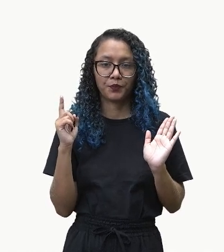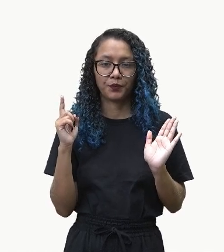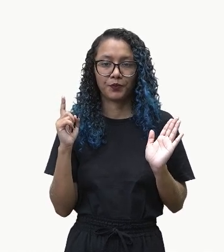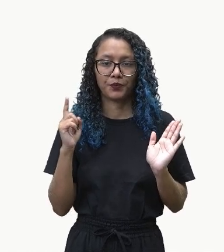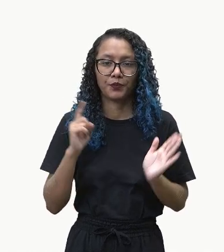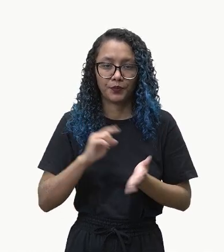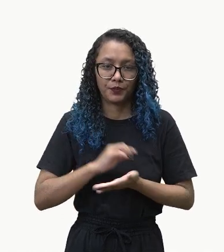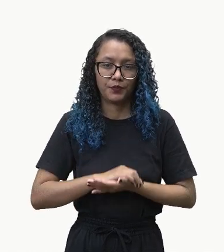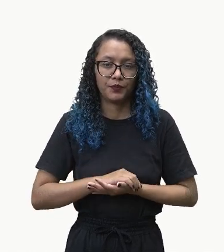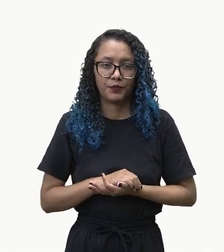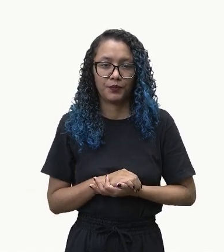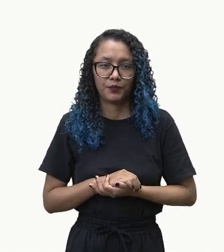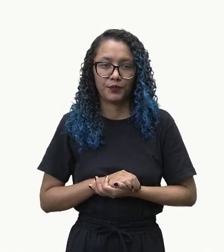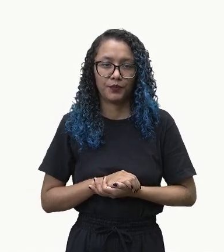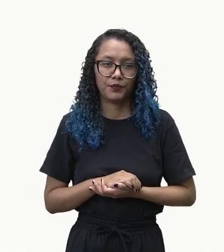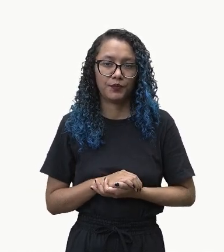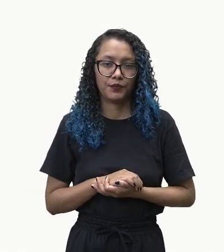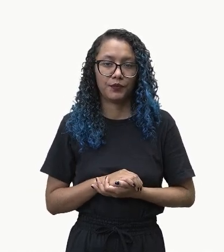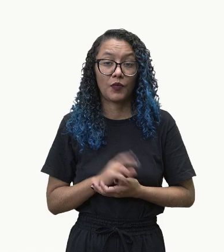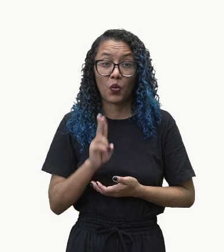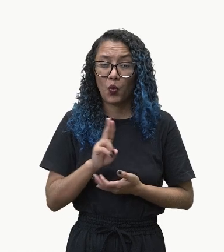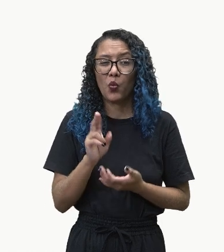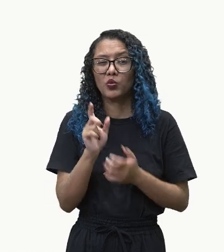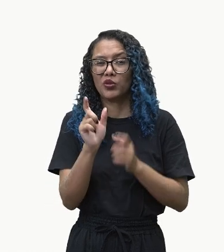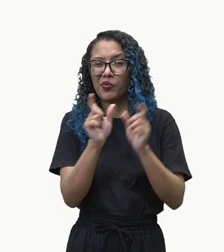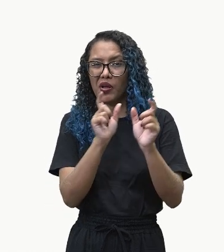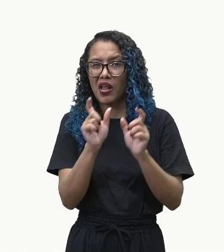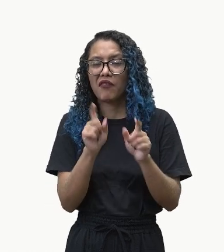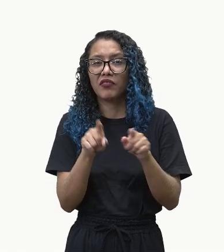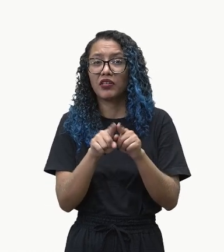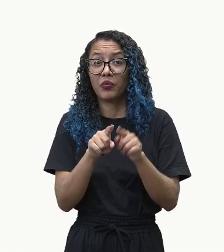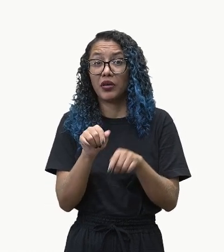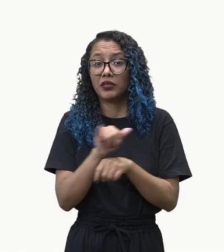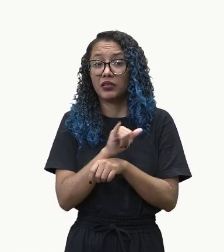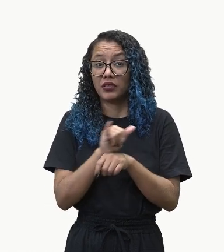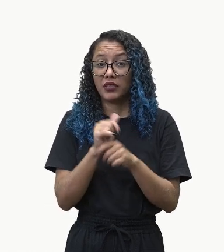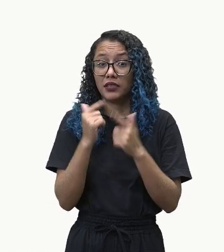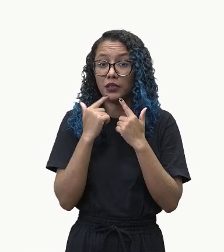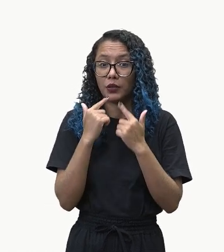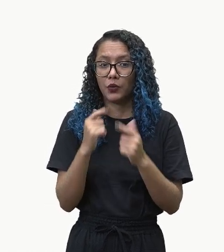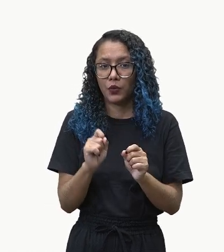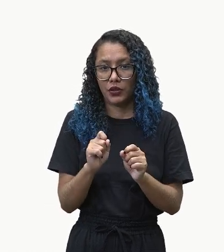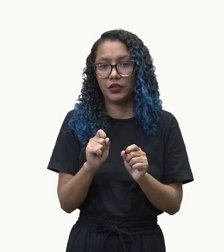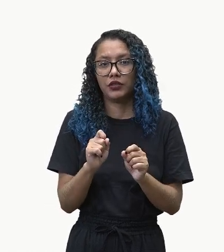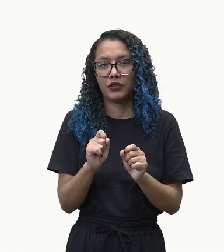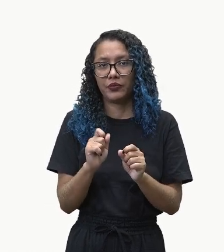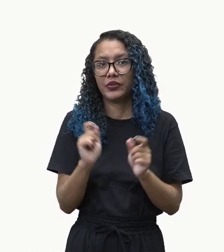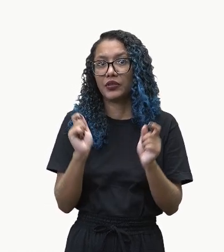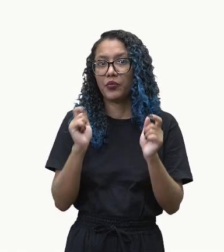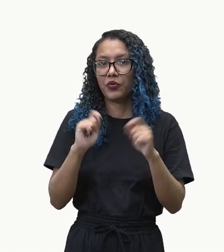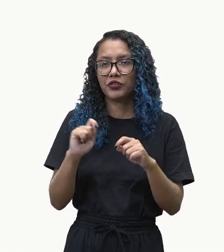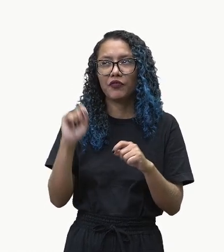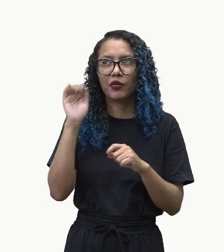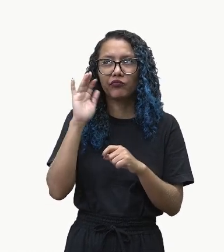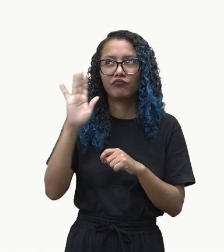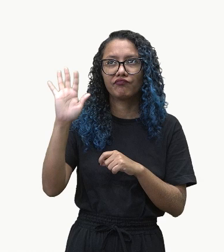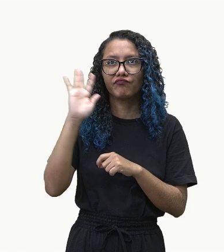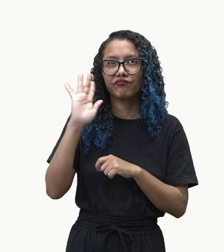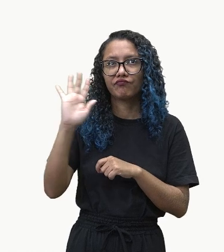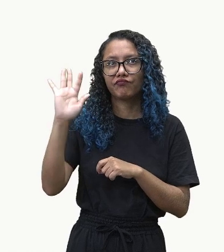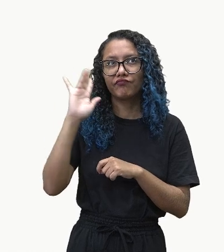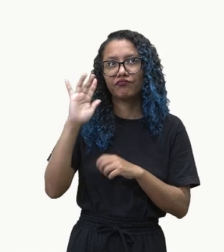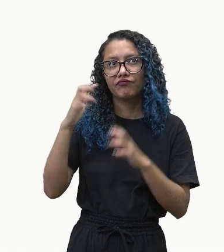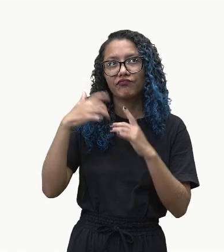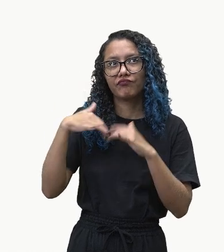de palavras e recursos linguísticos para pintar uma